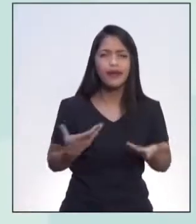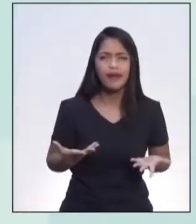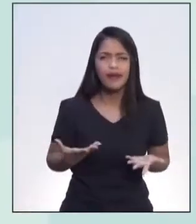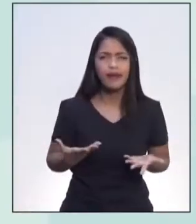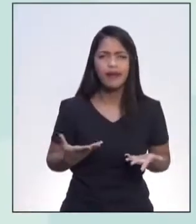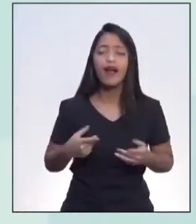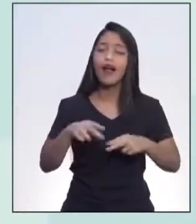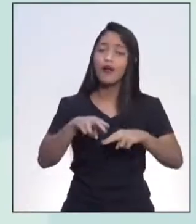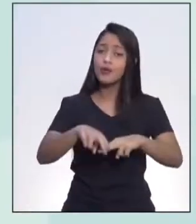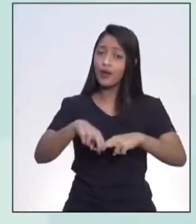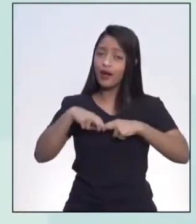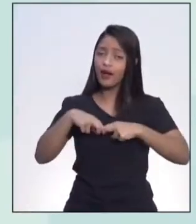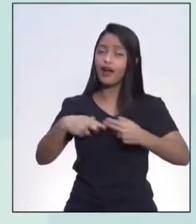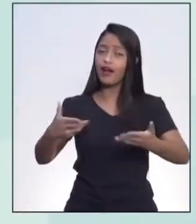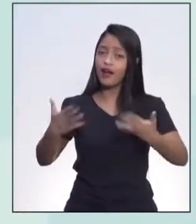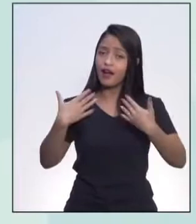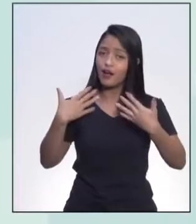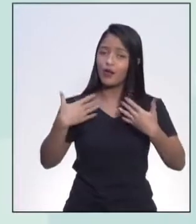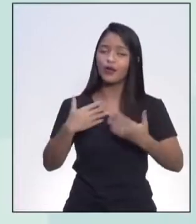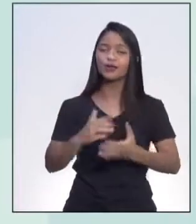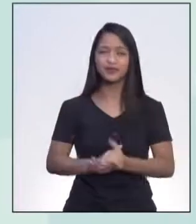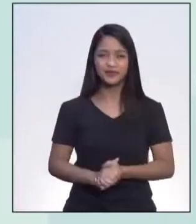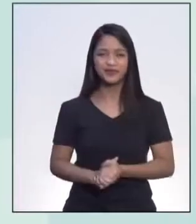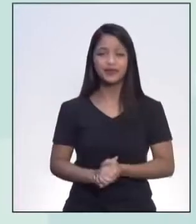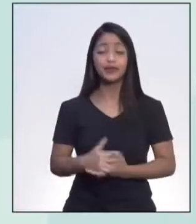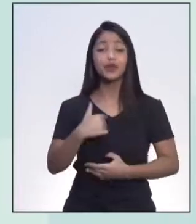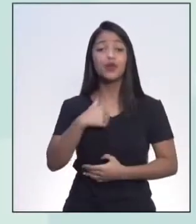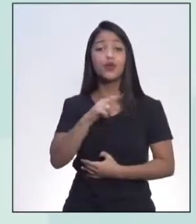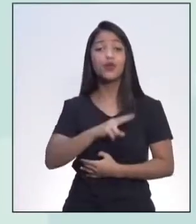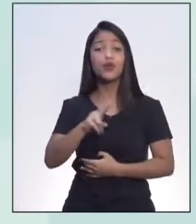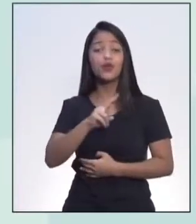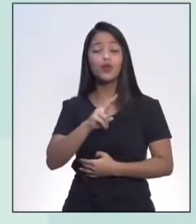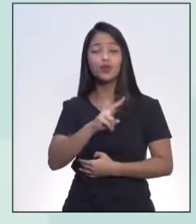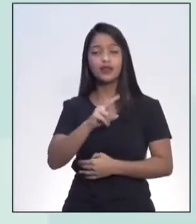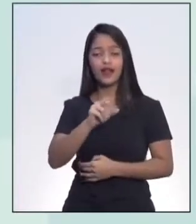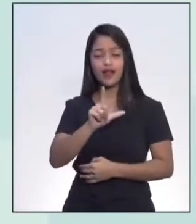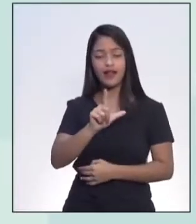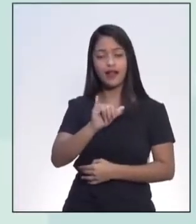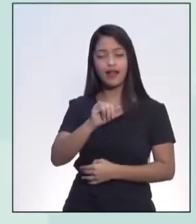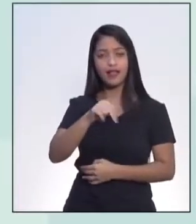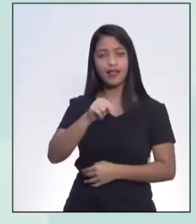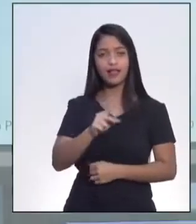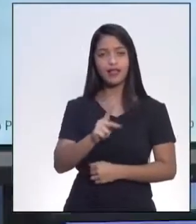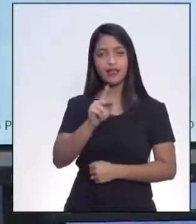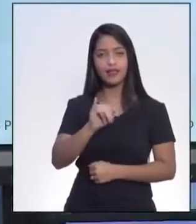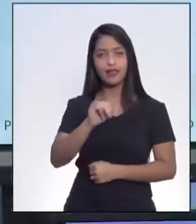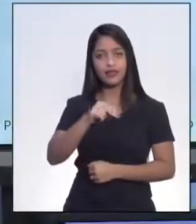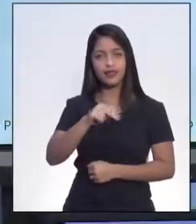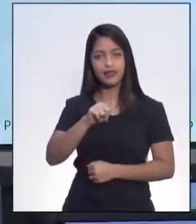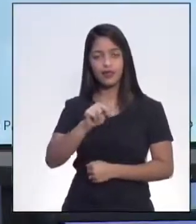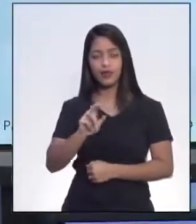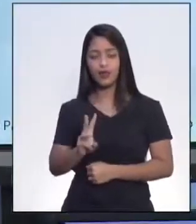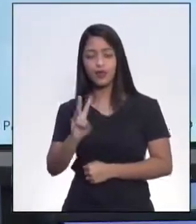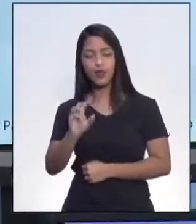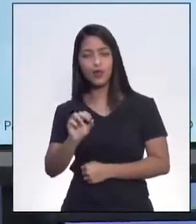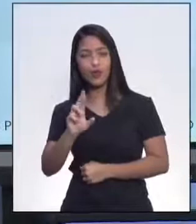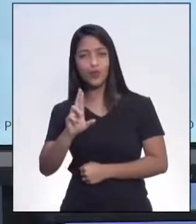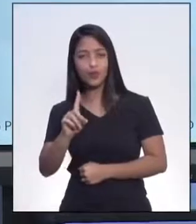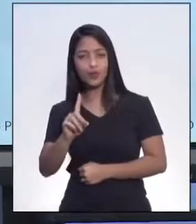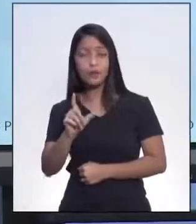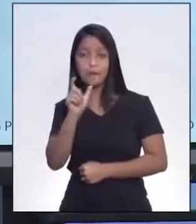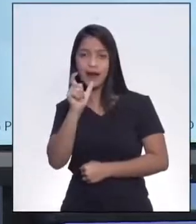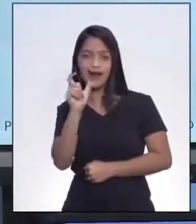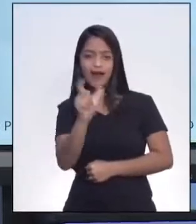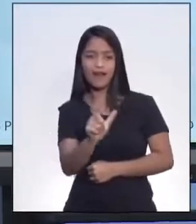é o fenômeno que ocorre. Então, eu uso um link word que vai me dizer qual é a razão, qual é a causa, qual é o